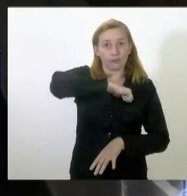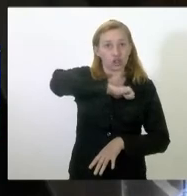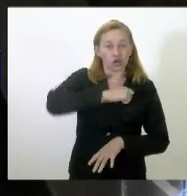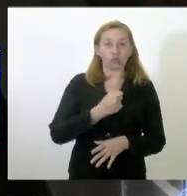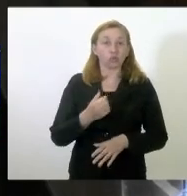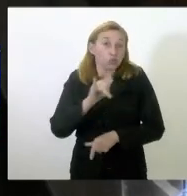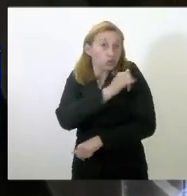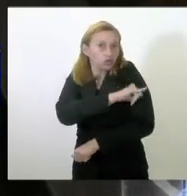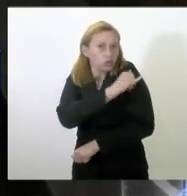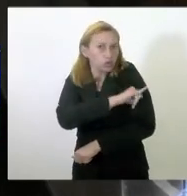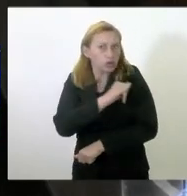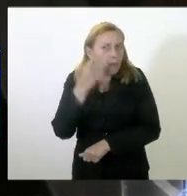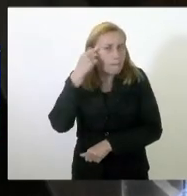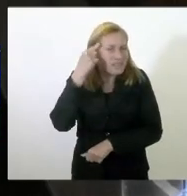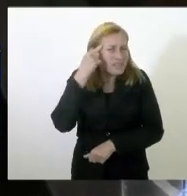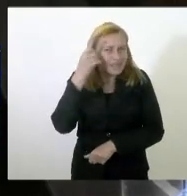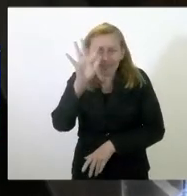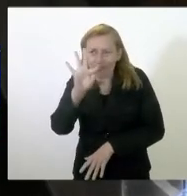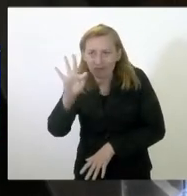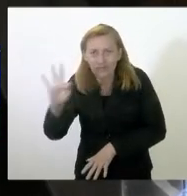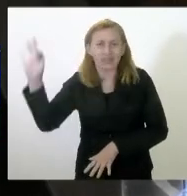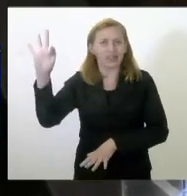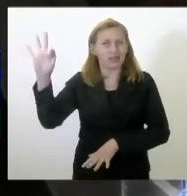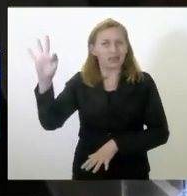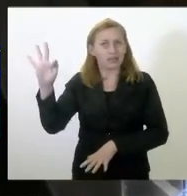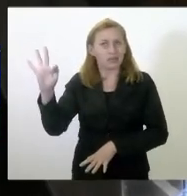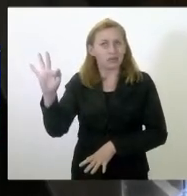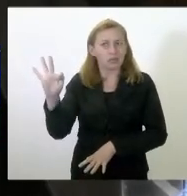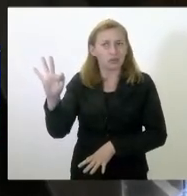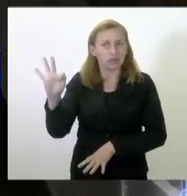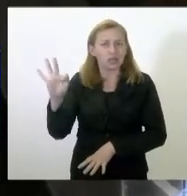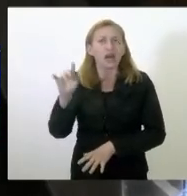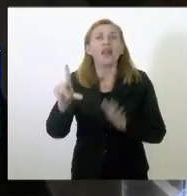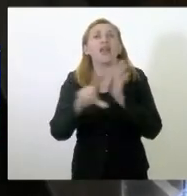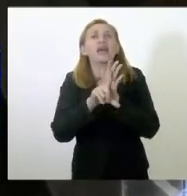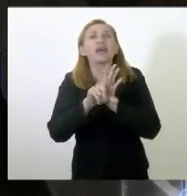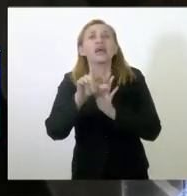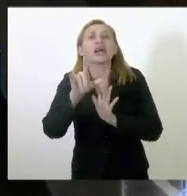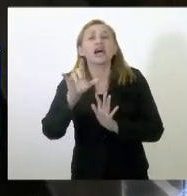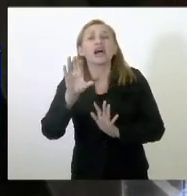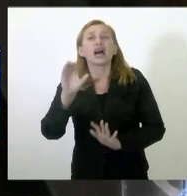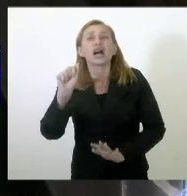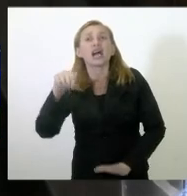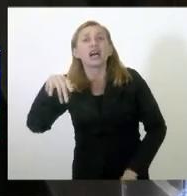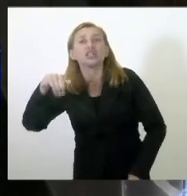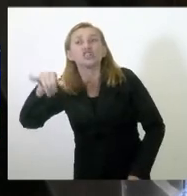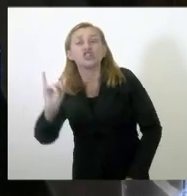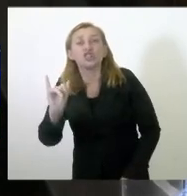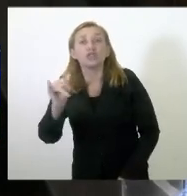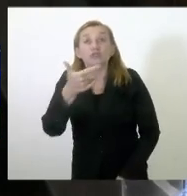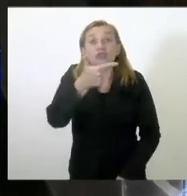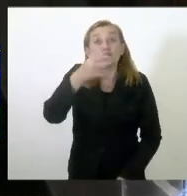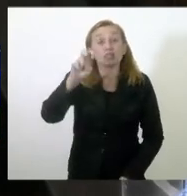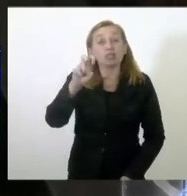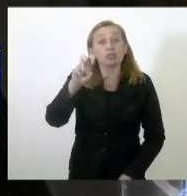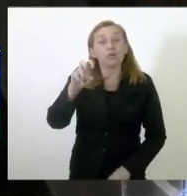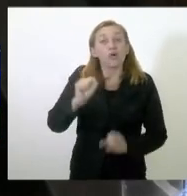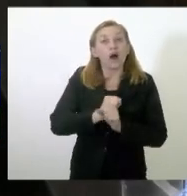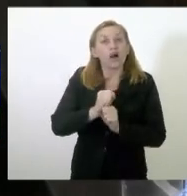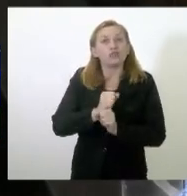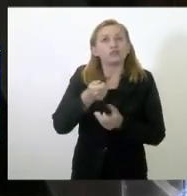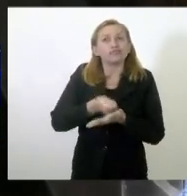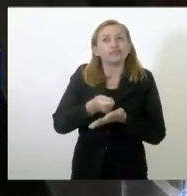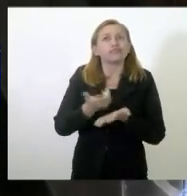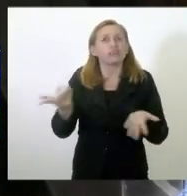de Janeiro, pensando a federação, e a Lei Candir, 25 anos de vigência, deputadas e